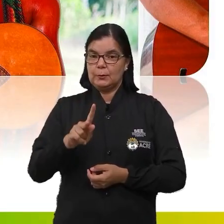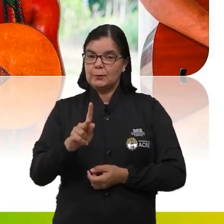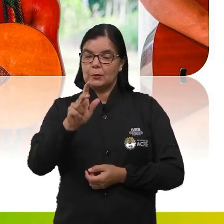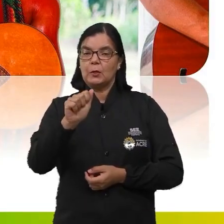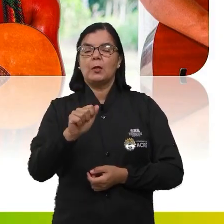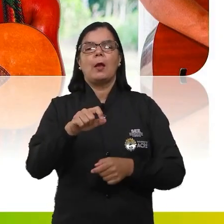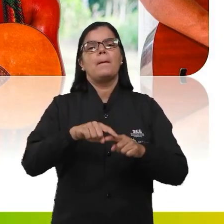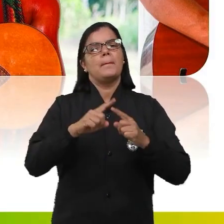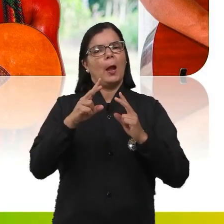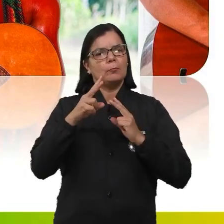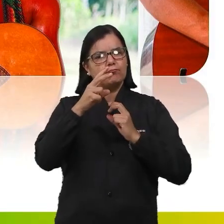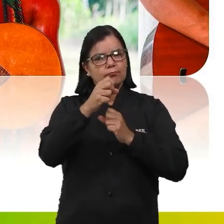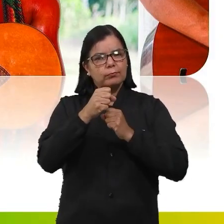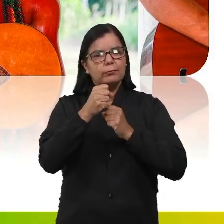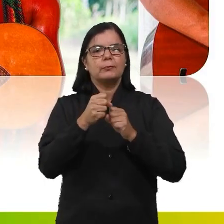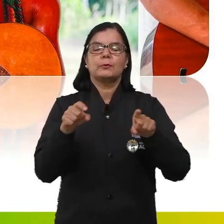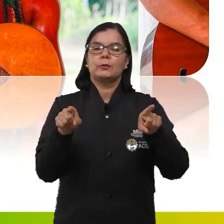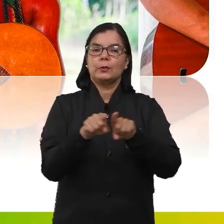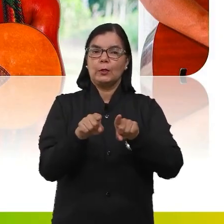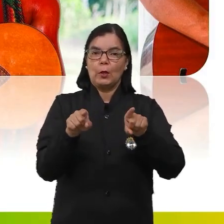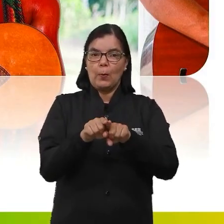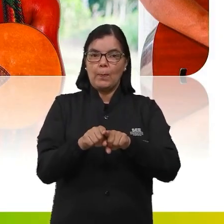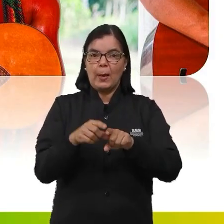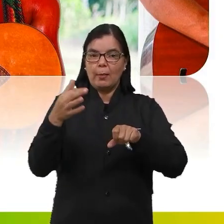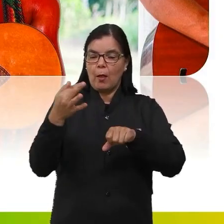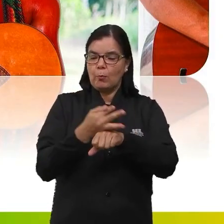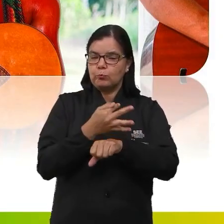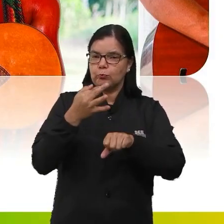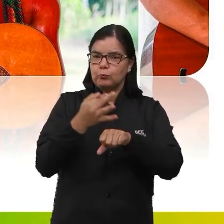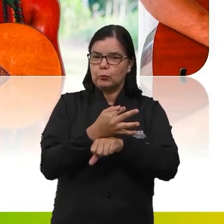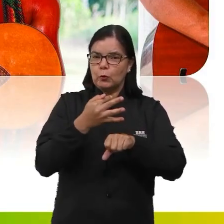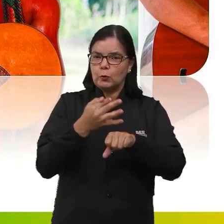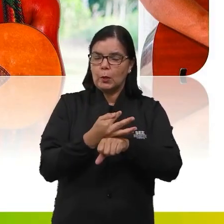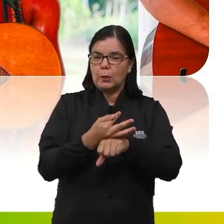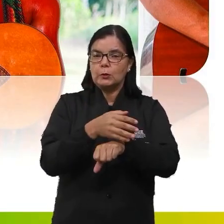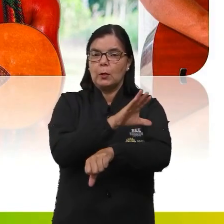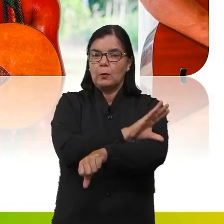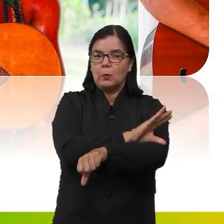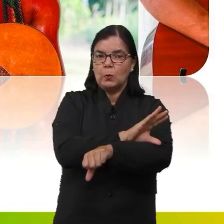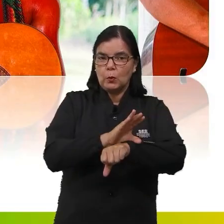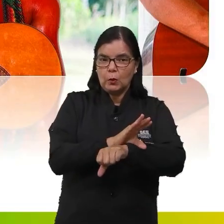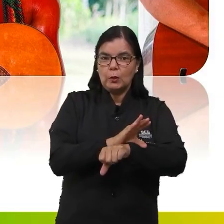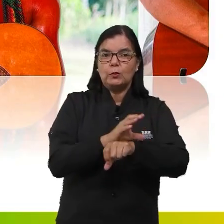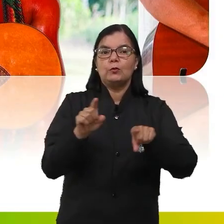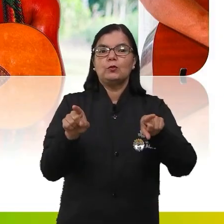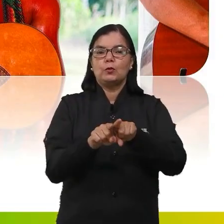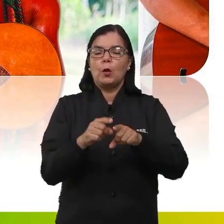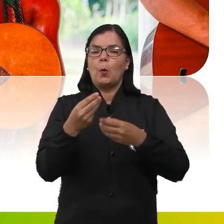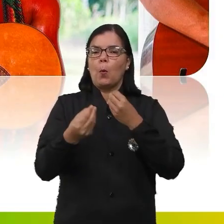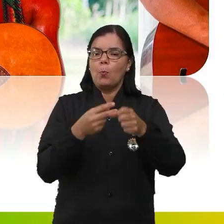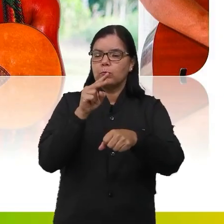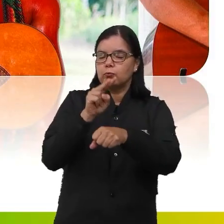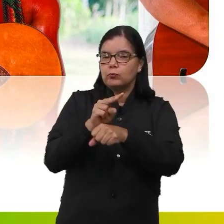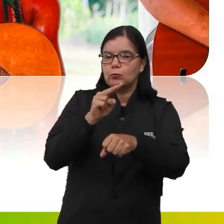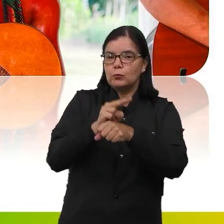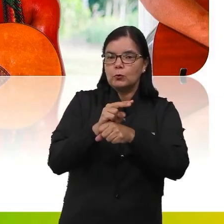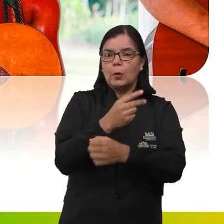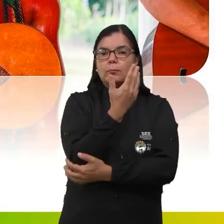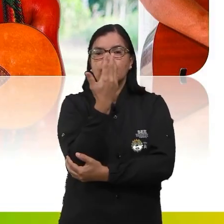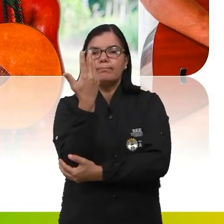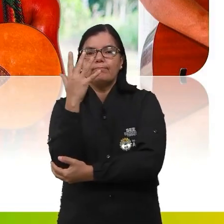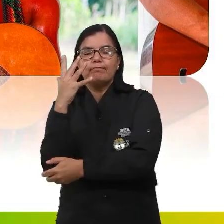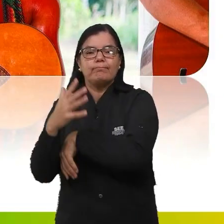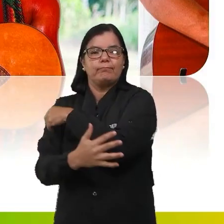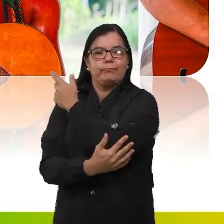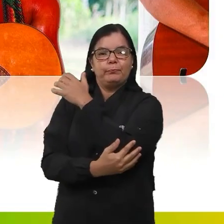mais fortalecendo essa questão da resistência cultural, o manejo sustentável da floresta. A gente